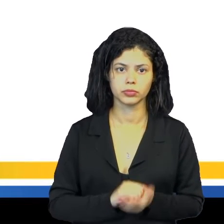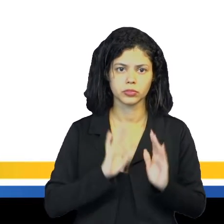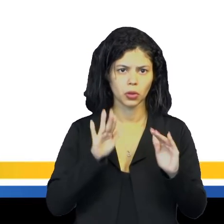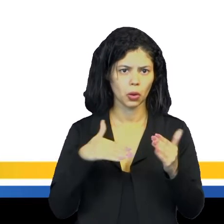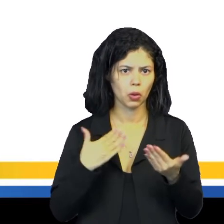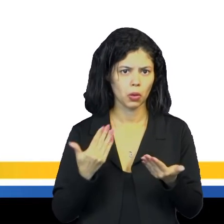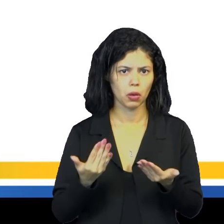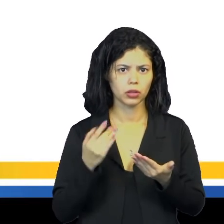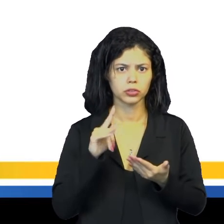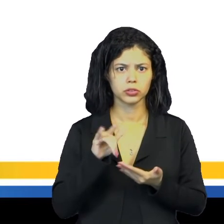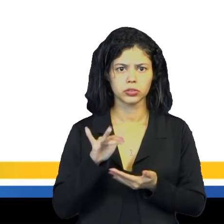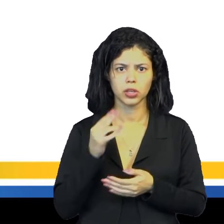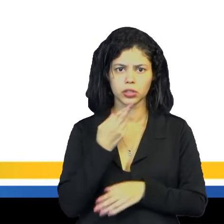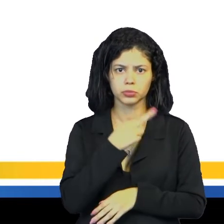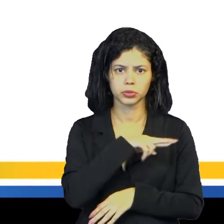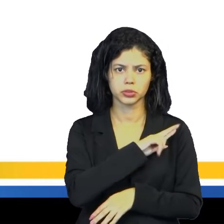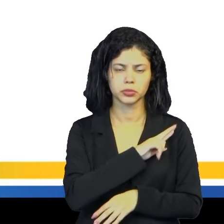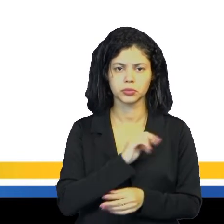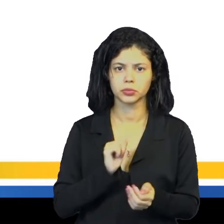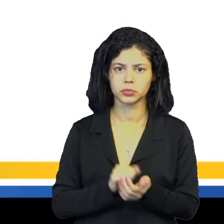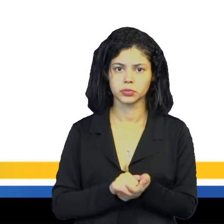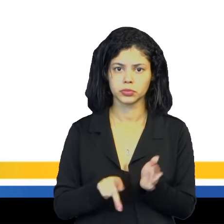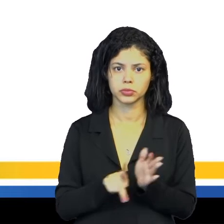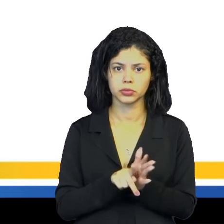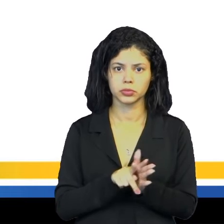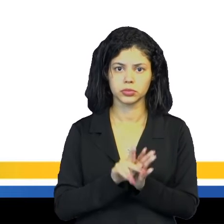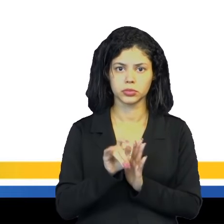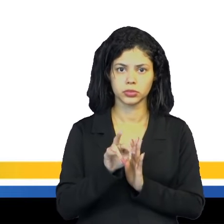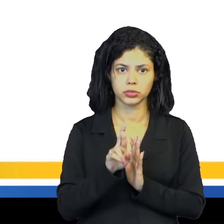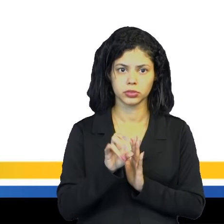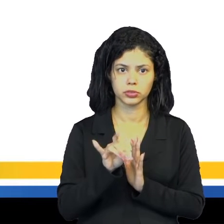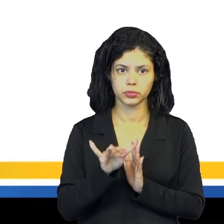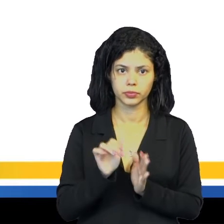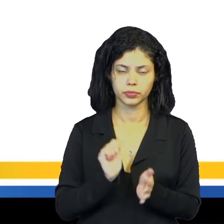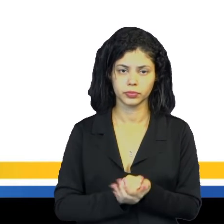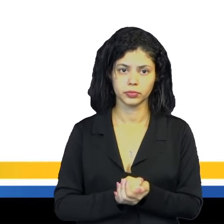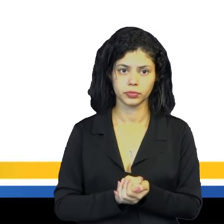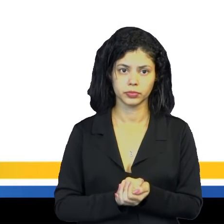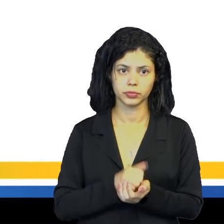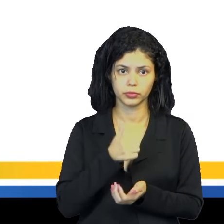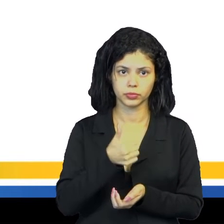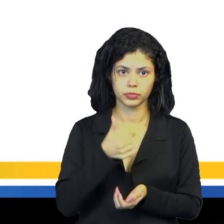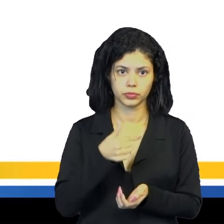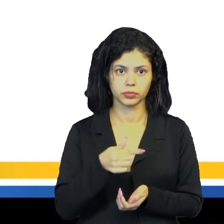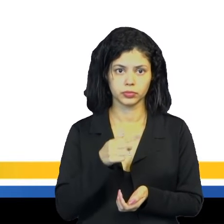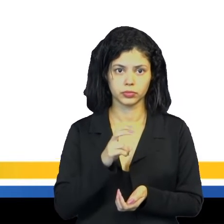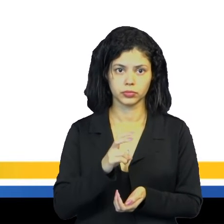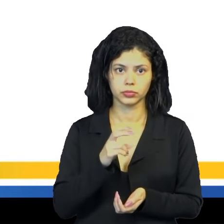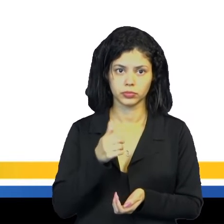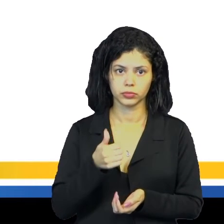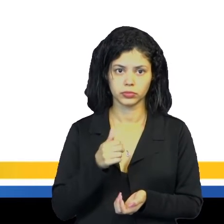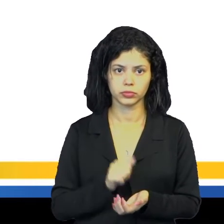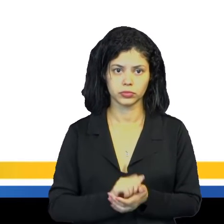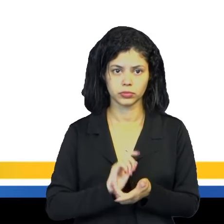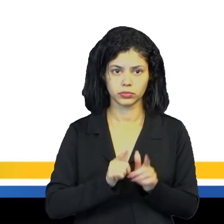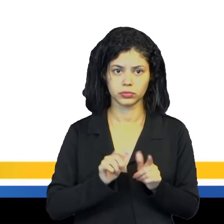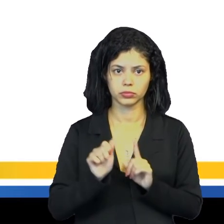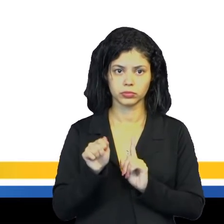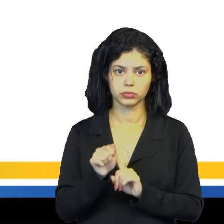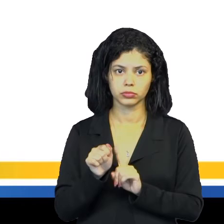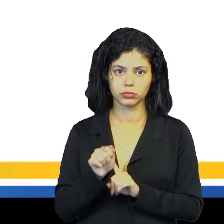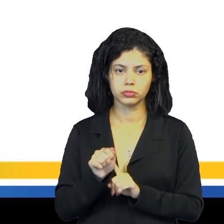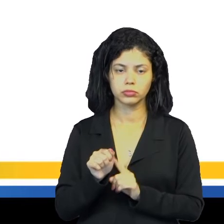Quais iluministas foram responsáveis pela obra Enciclopédia, lá de 1751? Letra A,